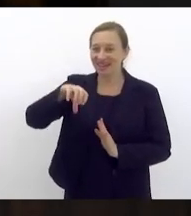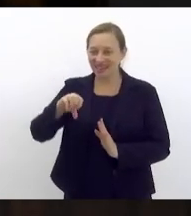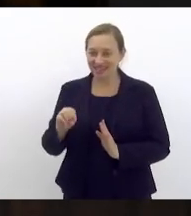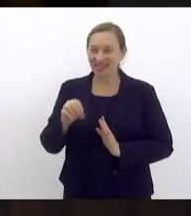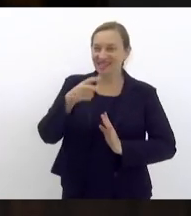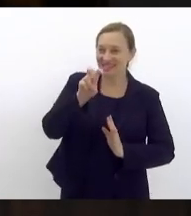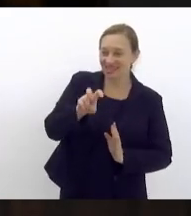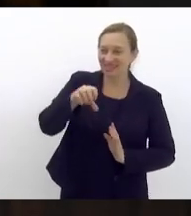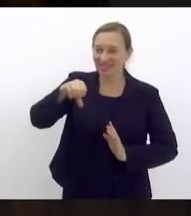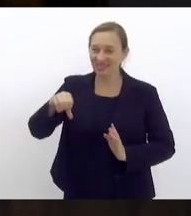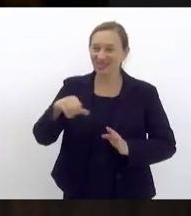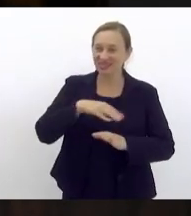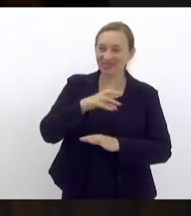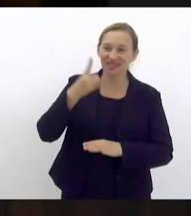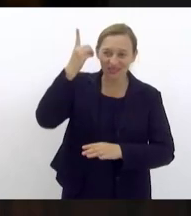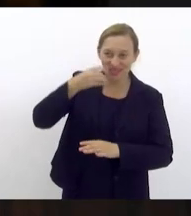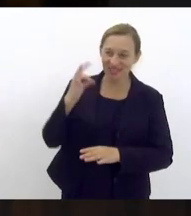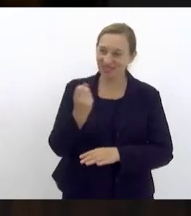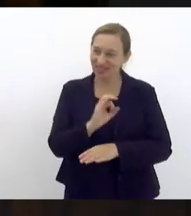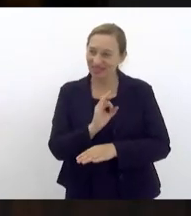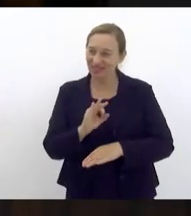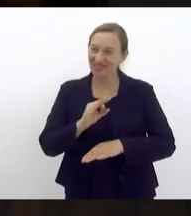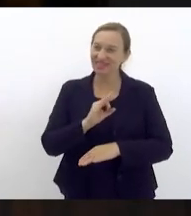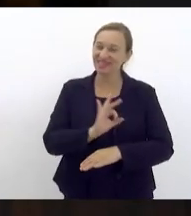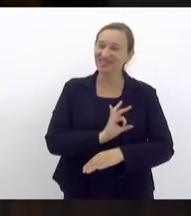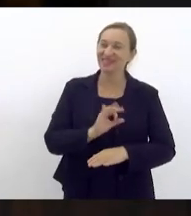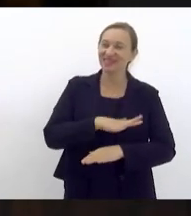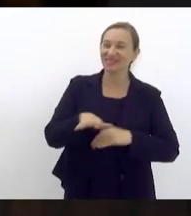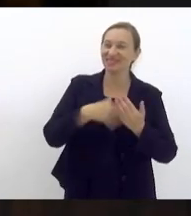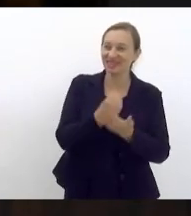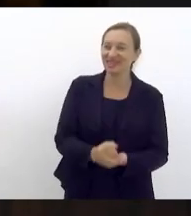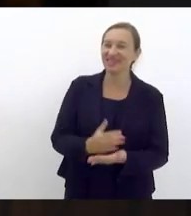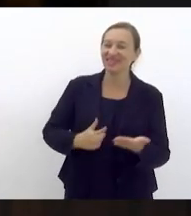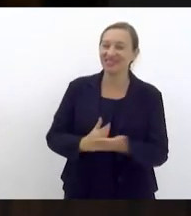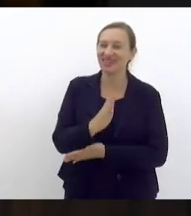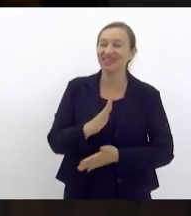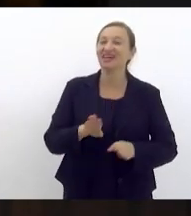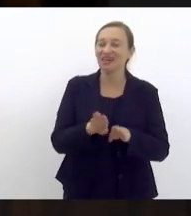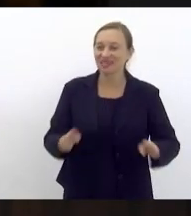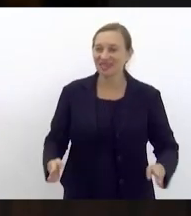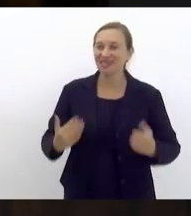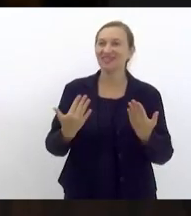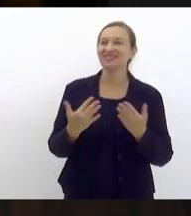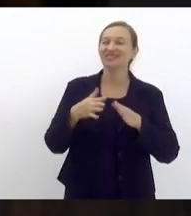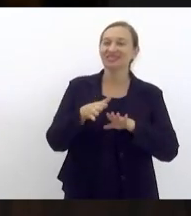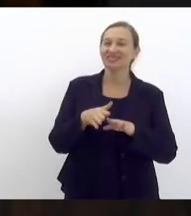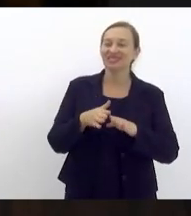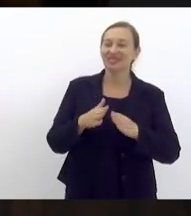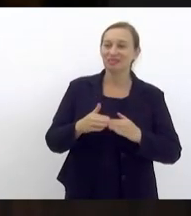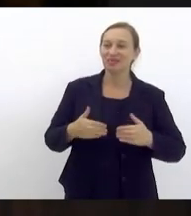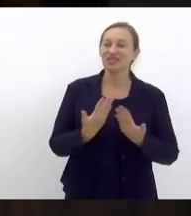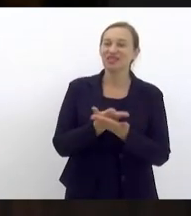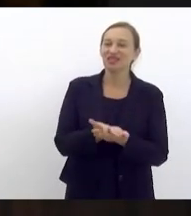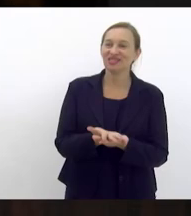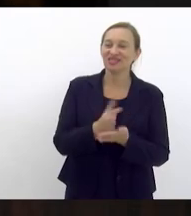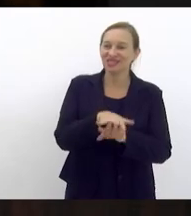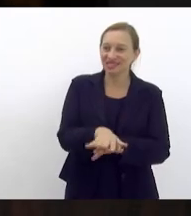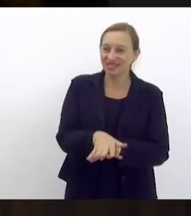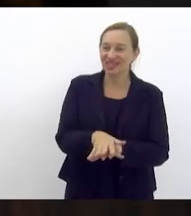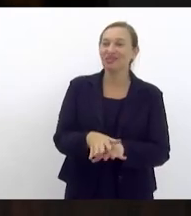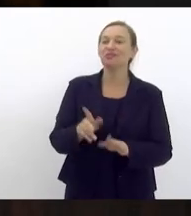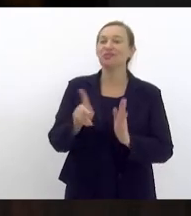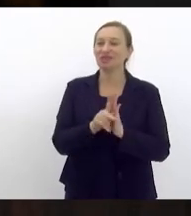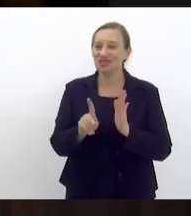deputada Marta Rocha senhores que a própria permanente Cristão aprovado a sobremesa é requerimento de inclusão na hora do dia do projeto